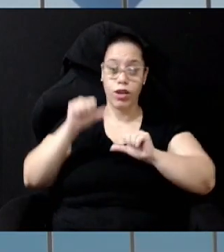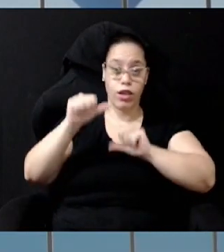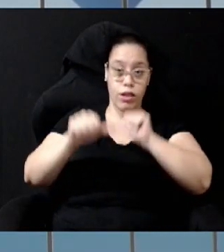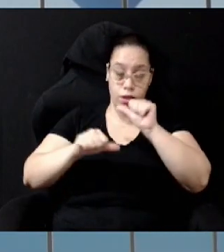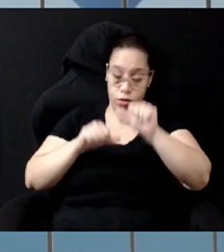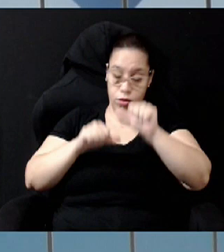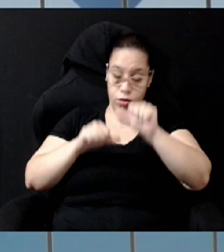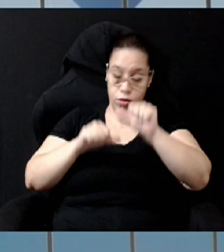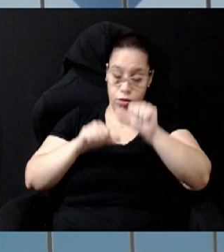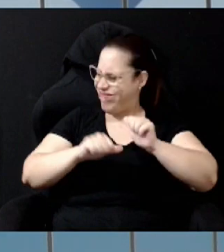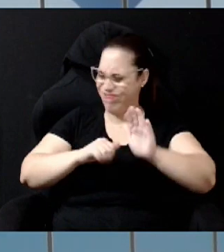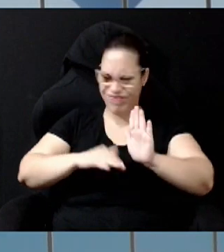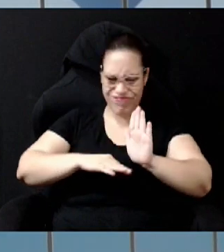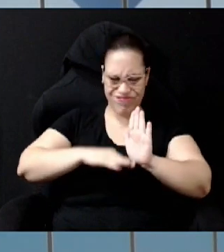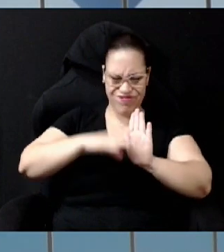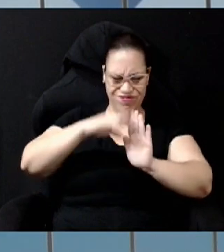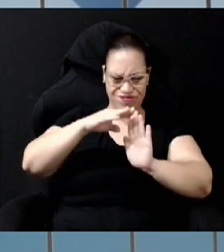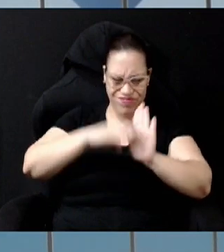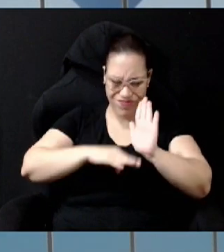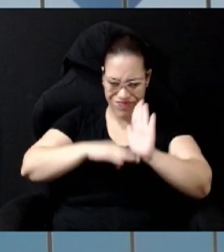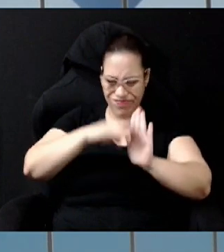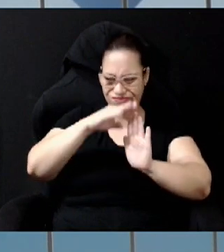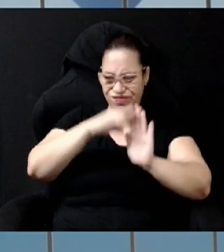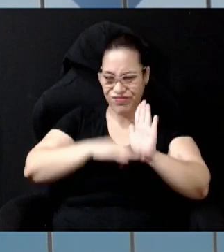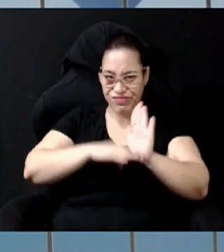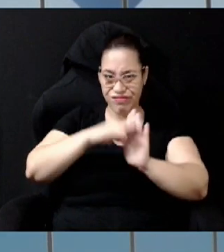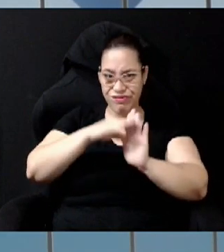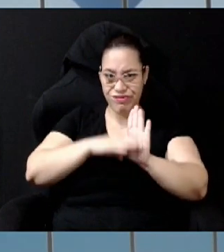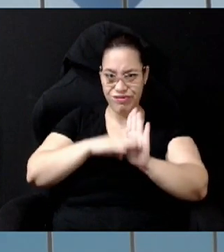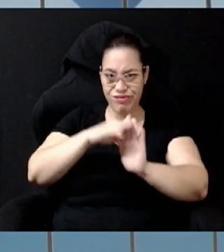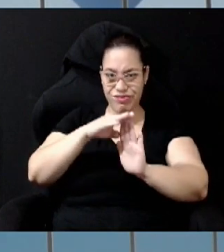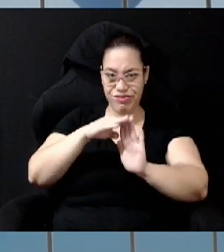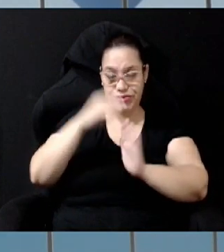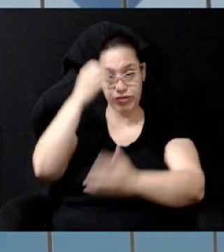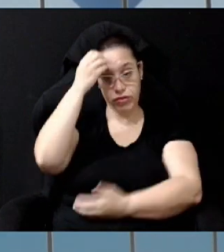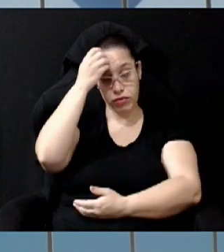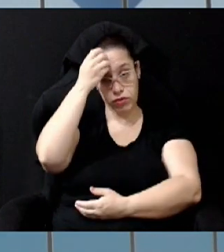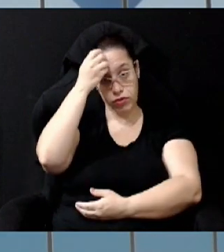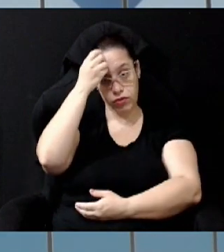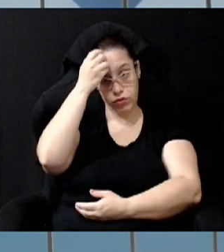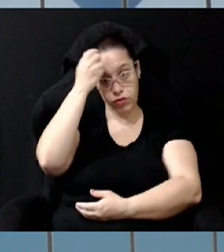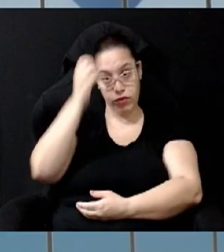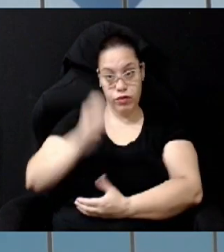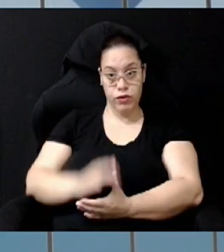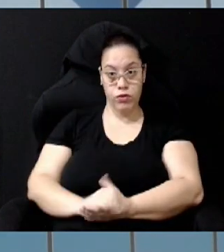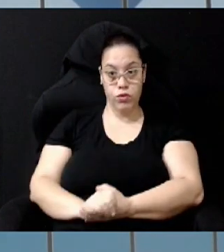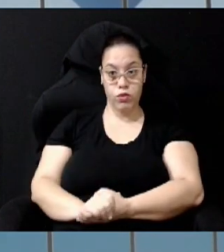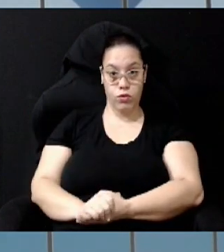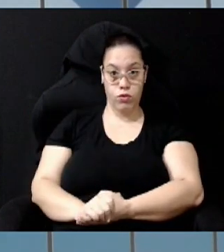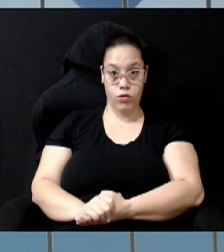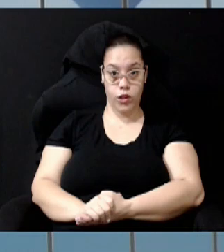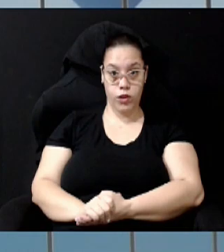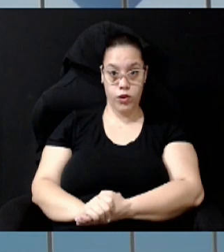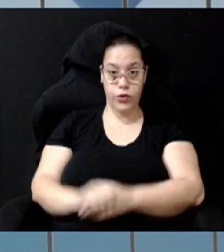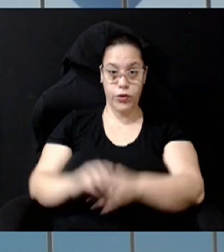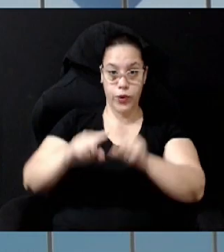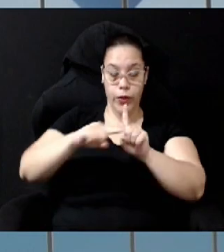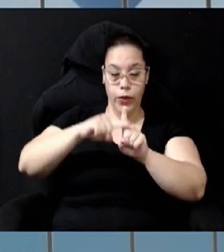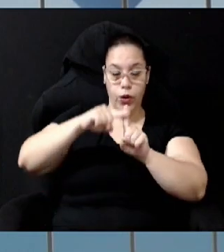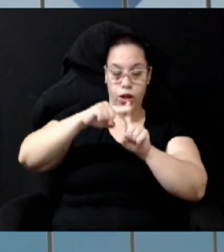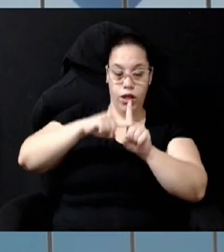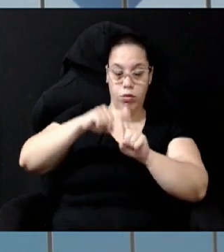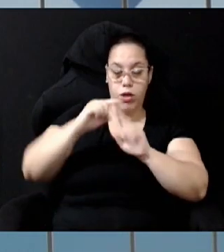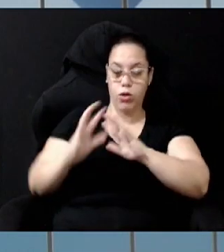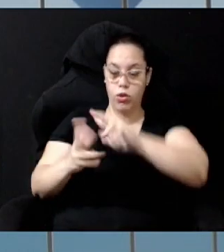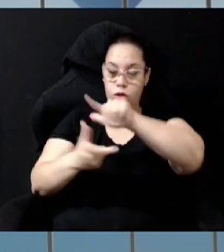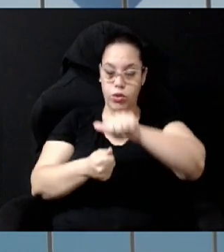em termos de... E é muito... tanto a temperatura do planeta Terra, quanto as emissões de gás de